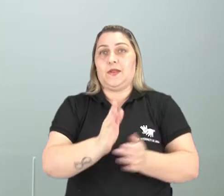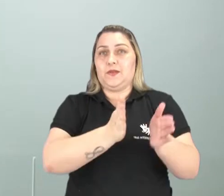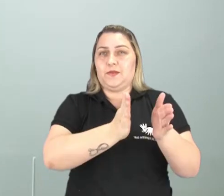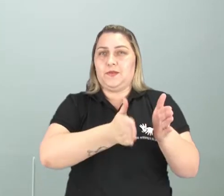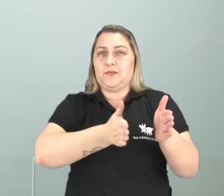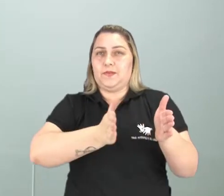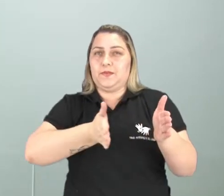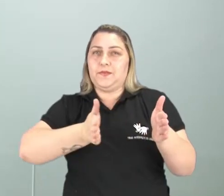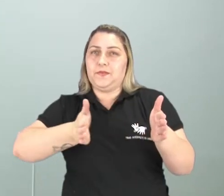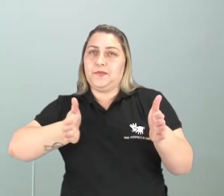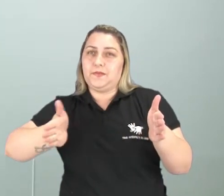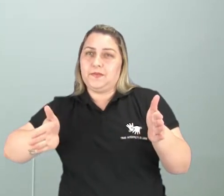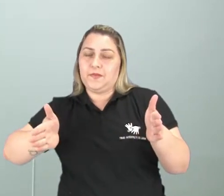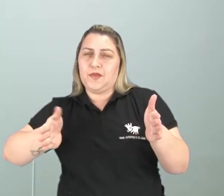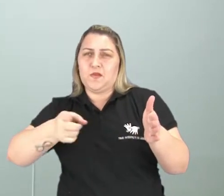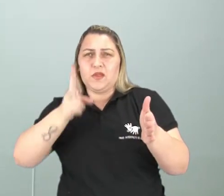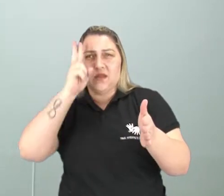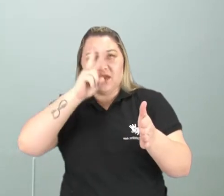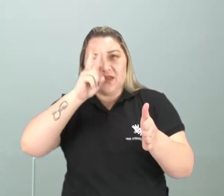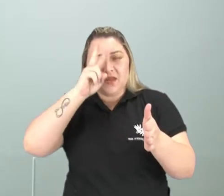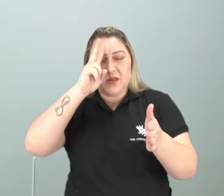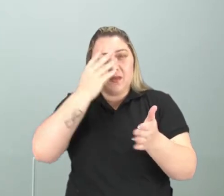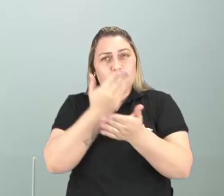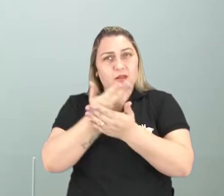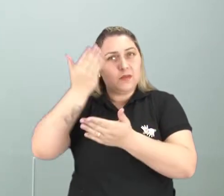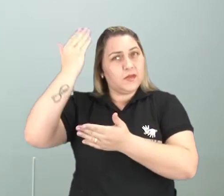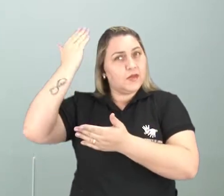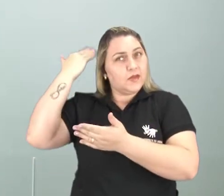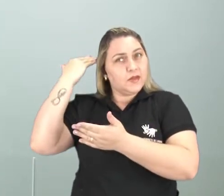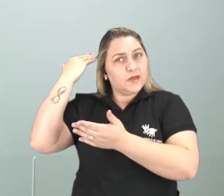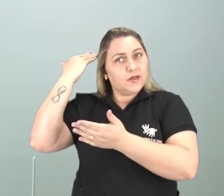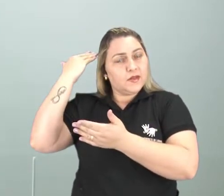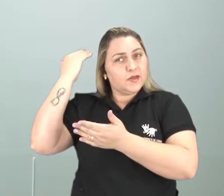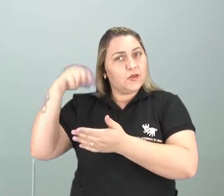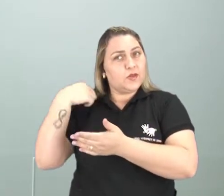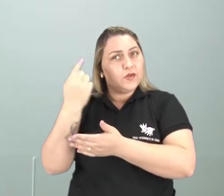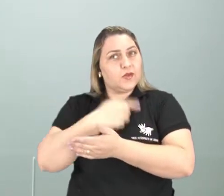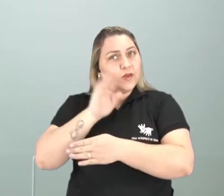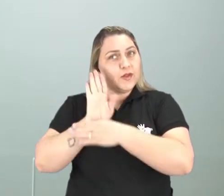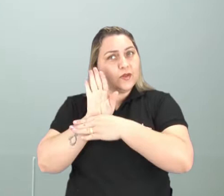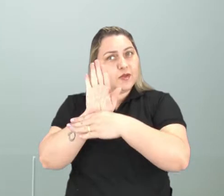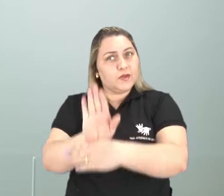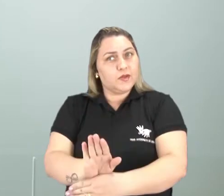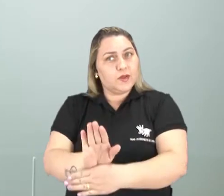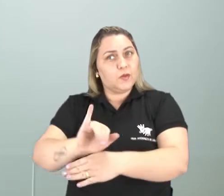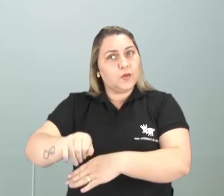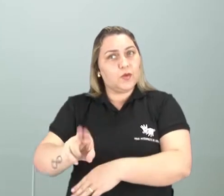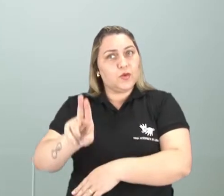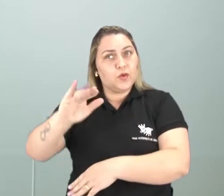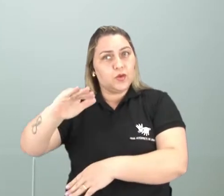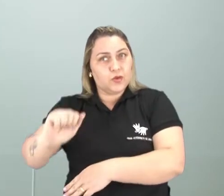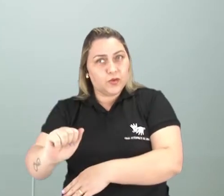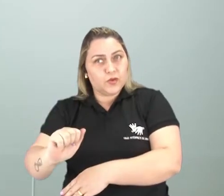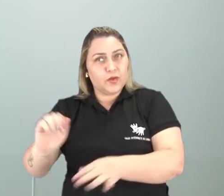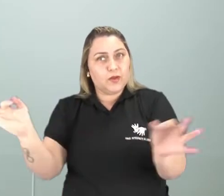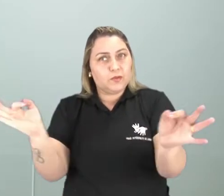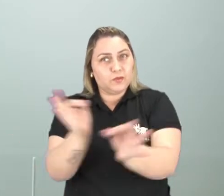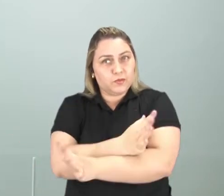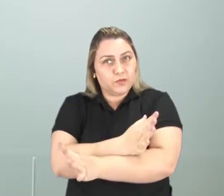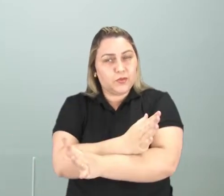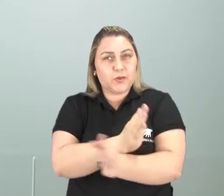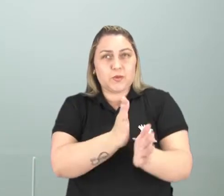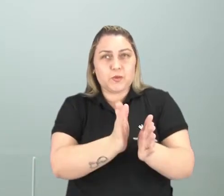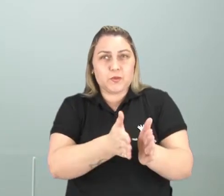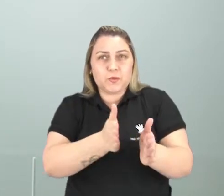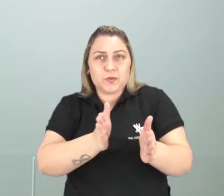falando sobre sequências você se lembra que na aula passada nós ajudamos o juca a